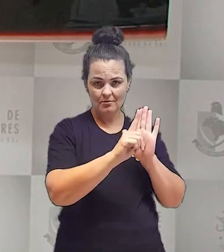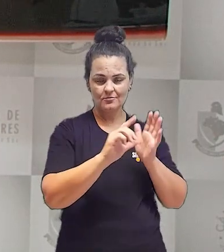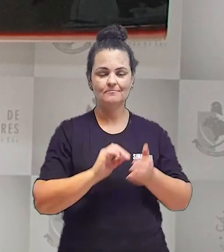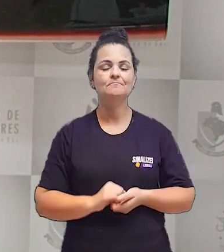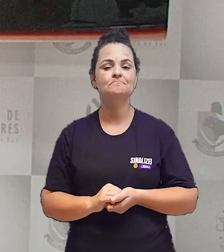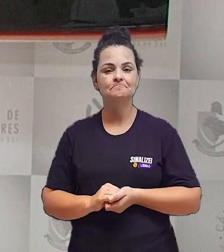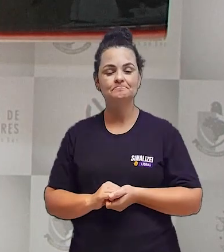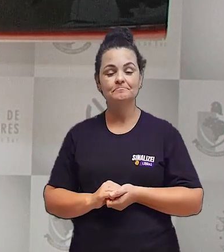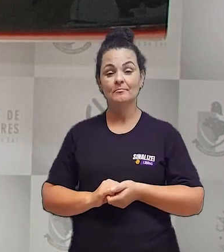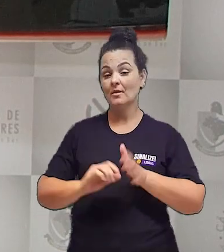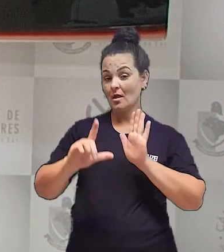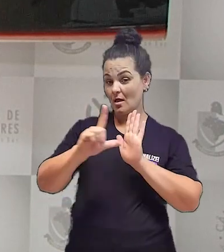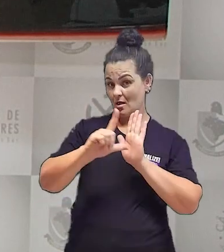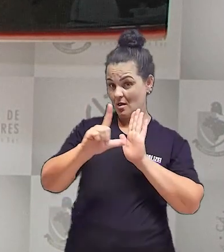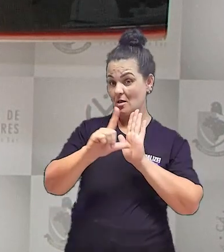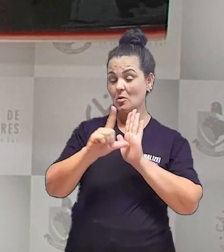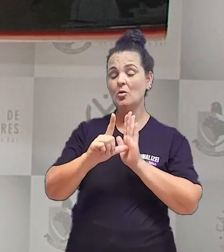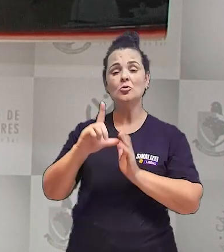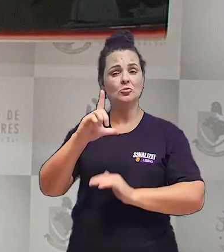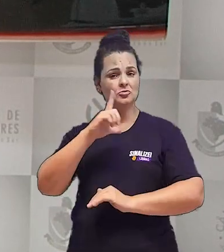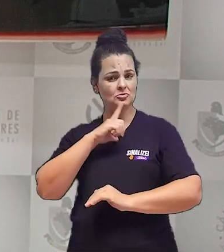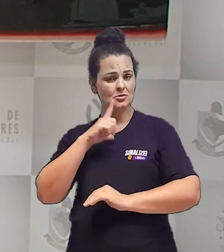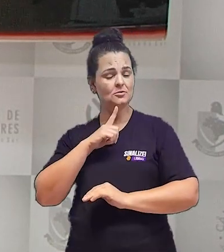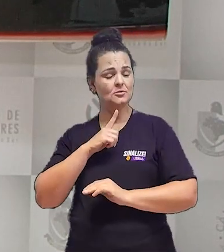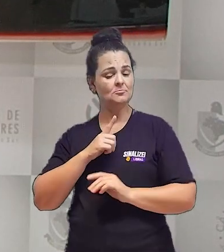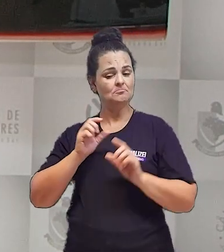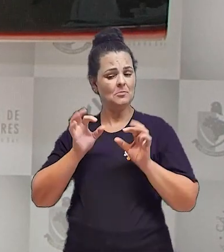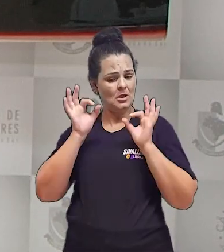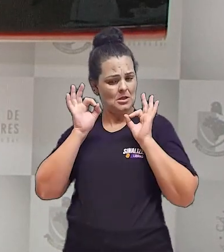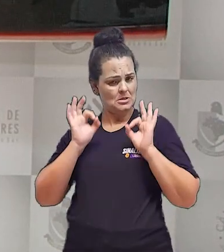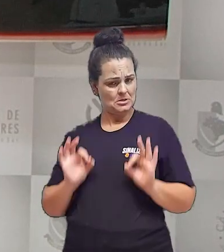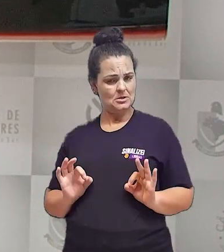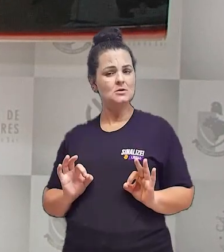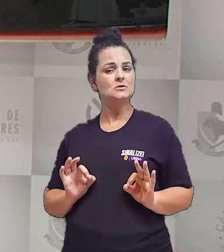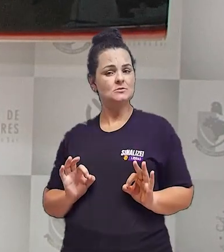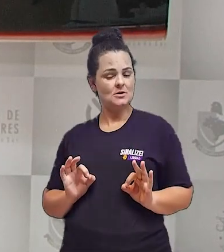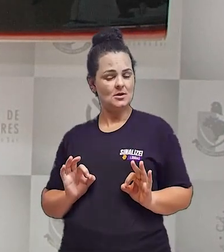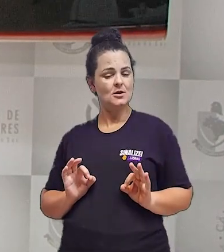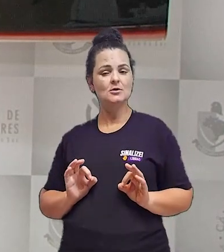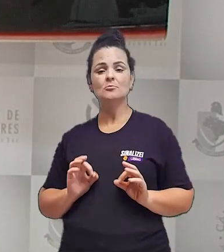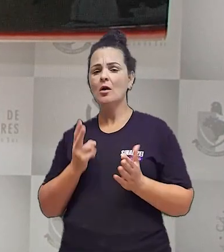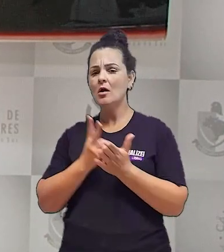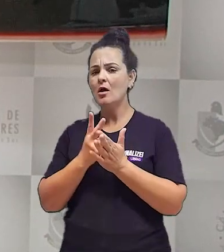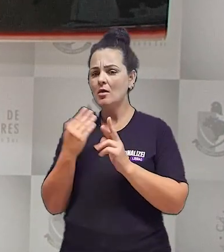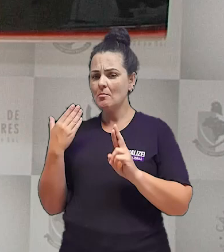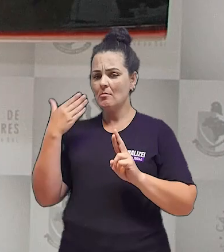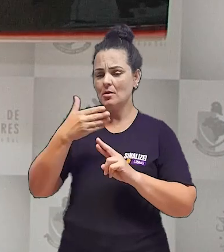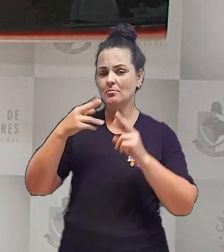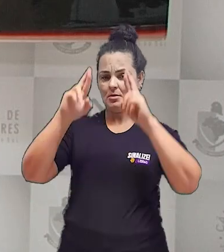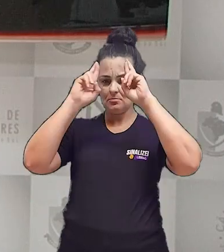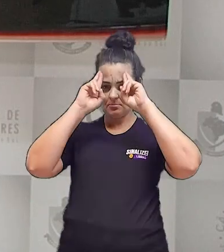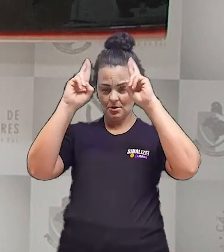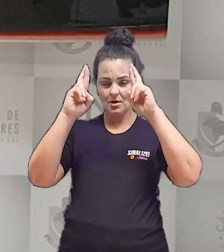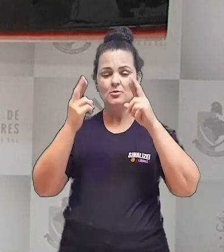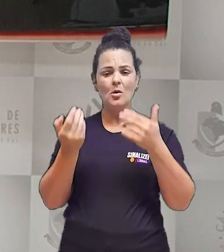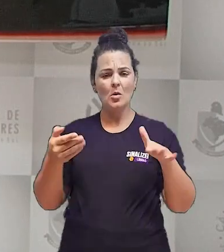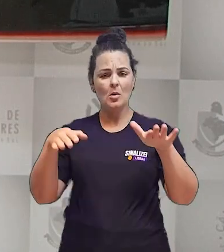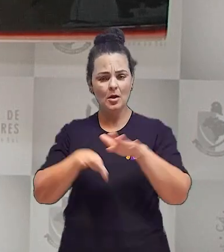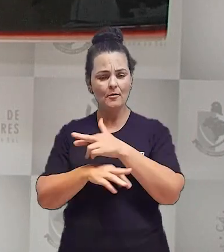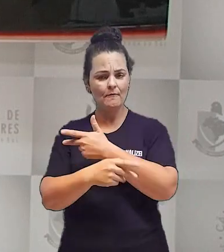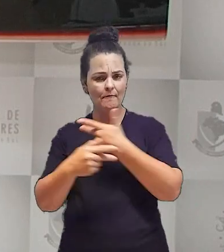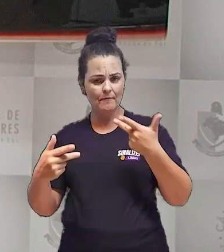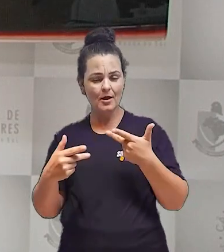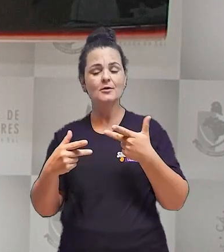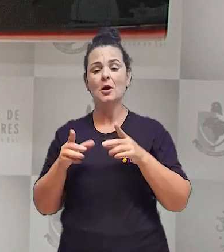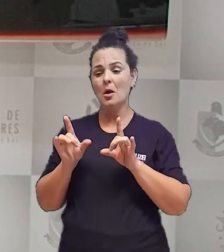loja além disso a Geomar dispon por sua postura inclusiva representando um exemplo de respeito à diversidade